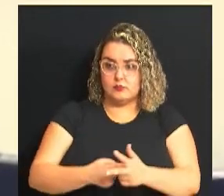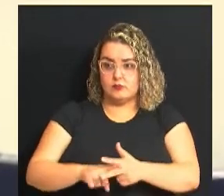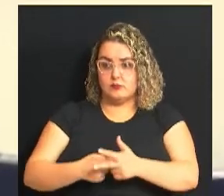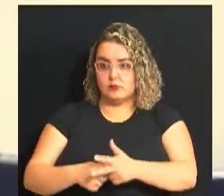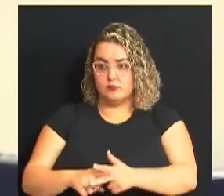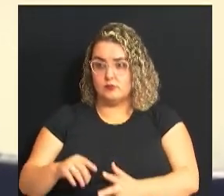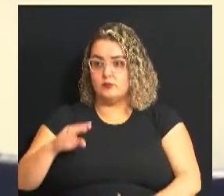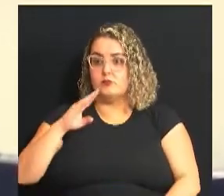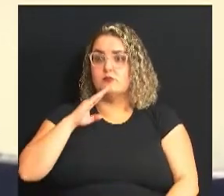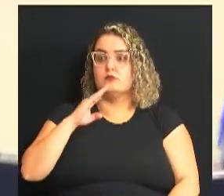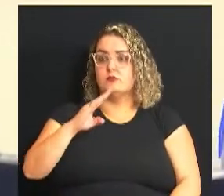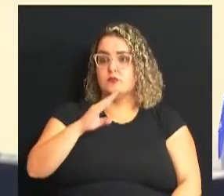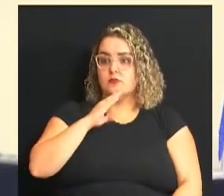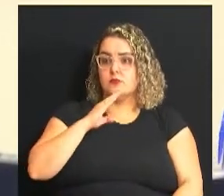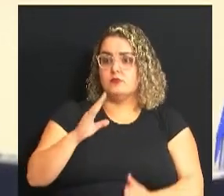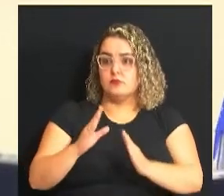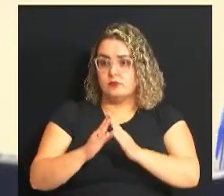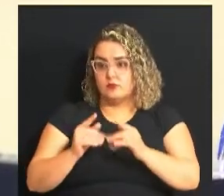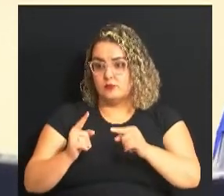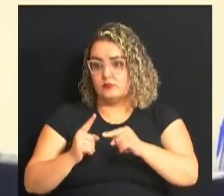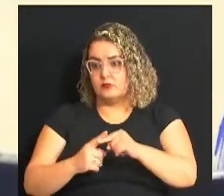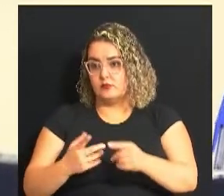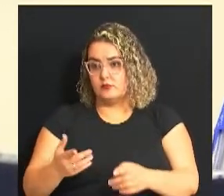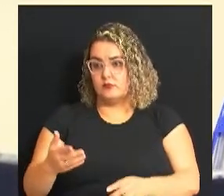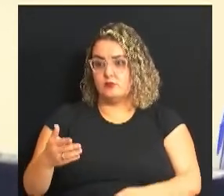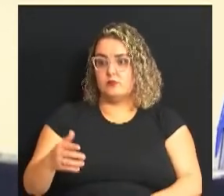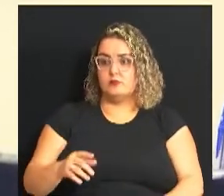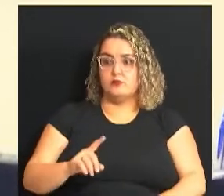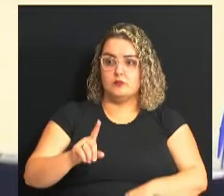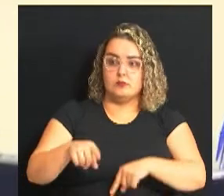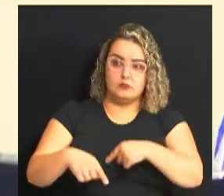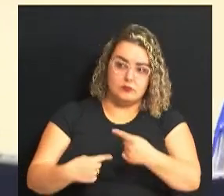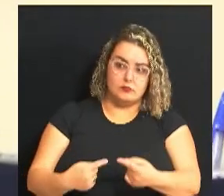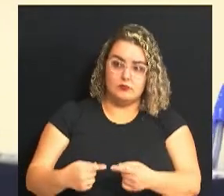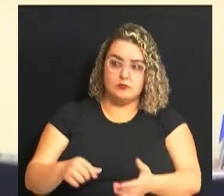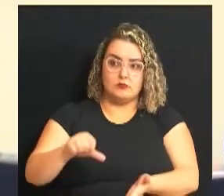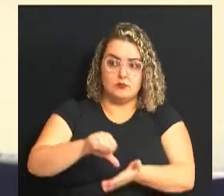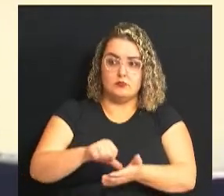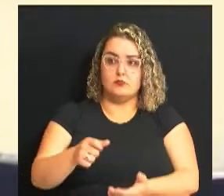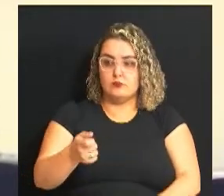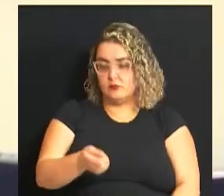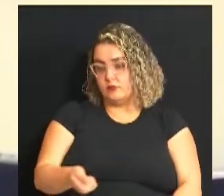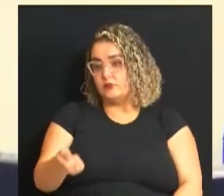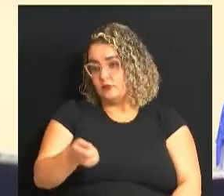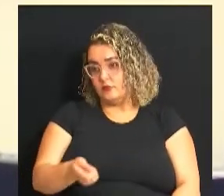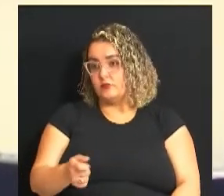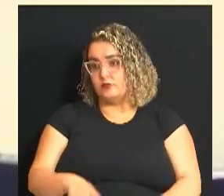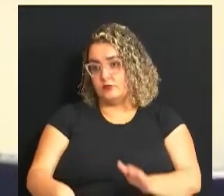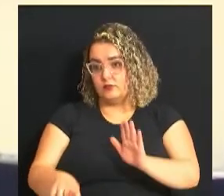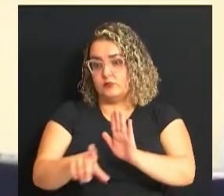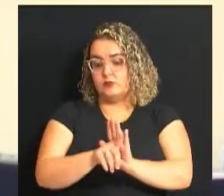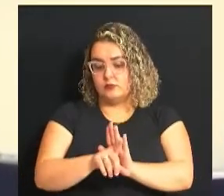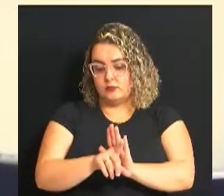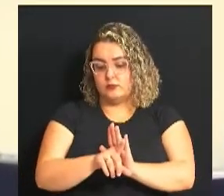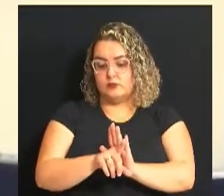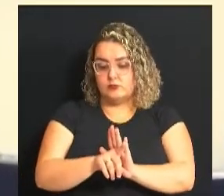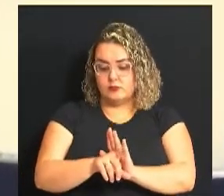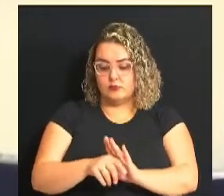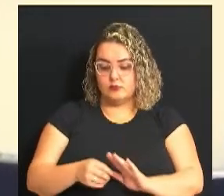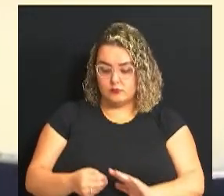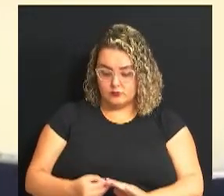bares, igrejas, ou até sede de associação, né? E eu vejo que a lei prevê como é